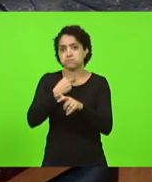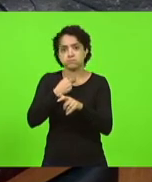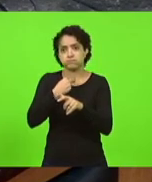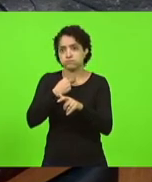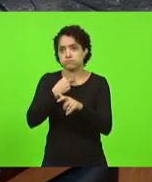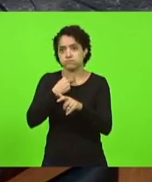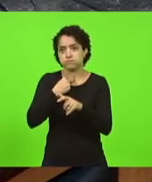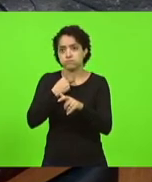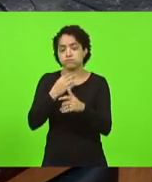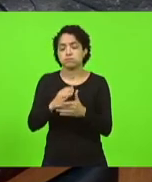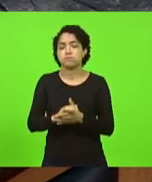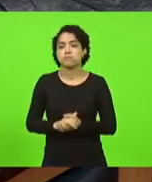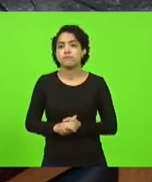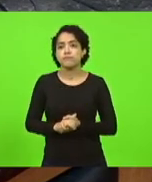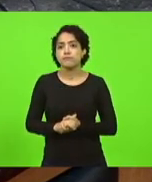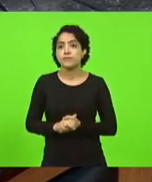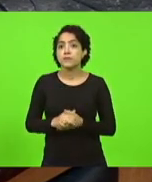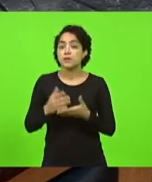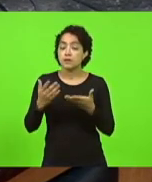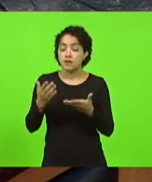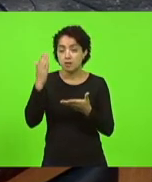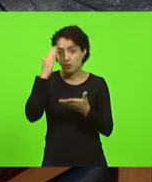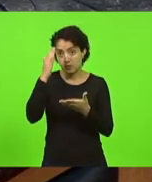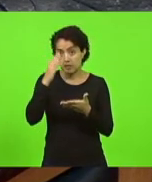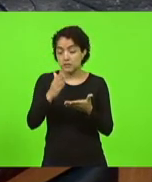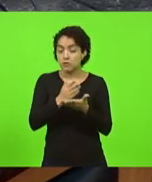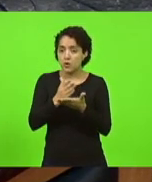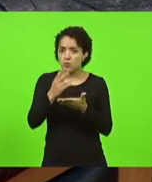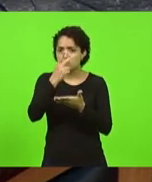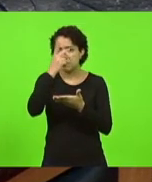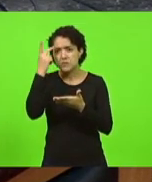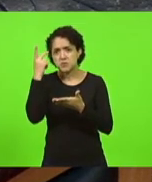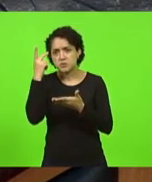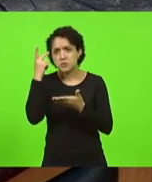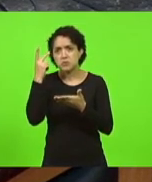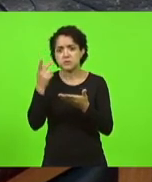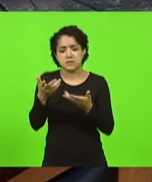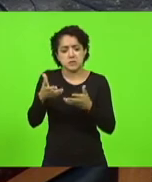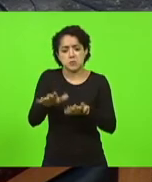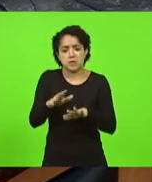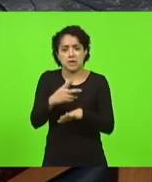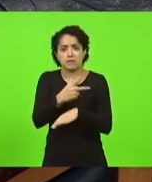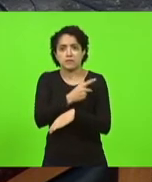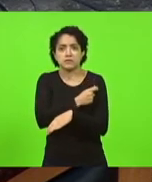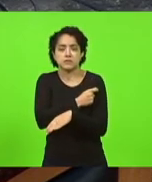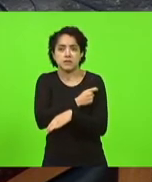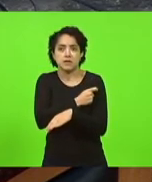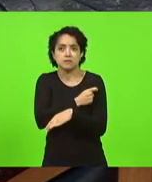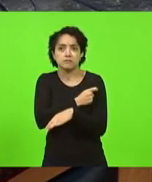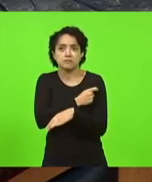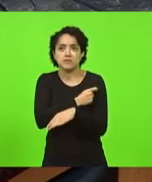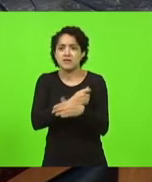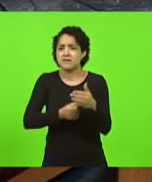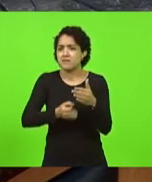ruim. Entendo que há muitas pessoas que negam a receber a vacina pelas mais